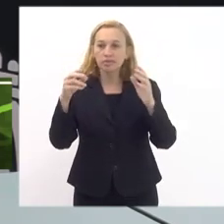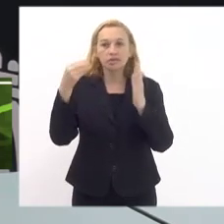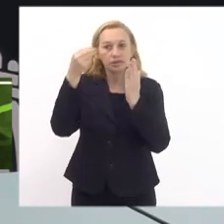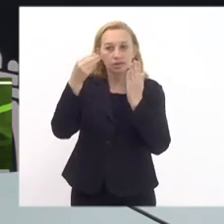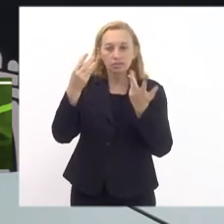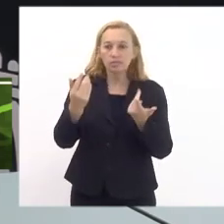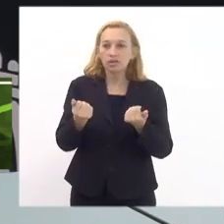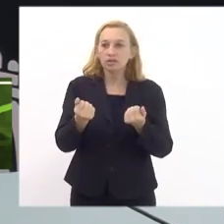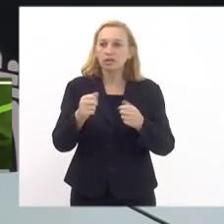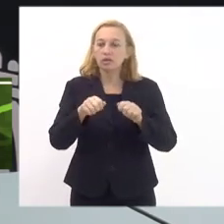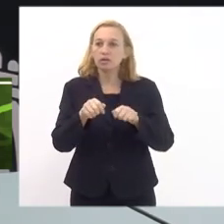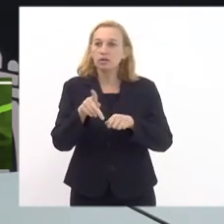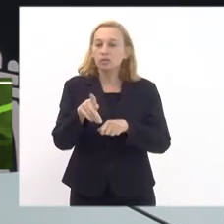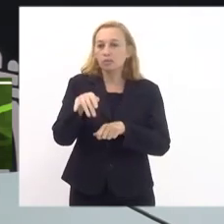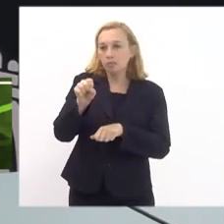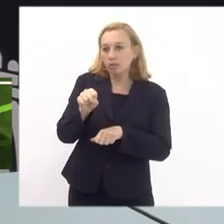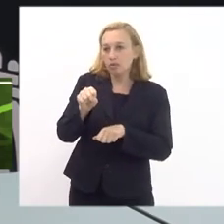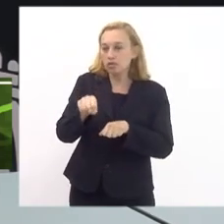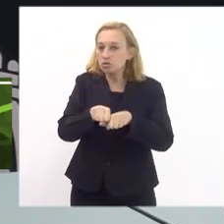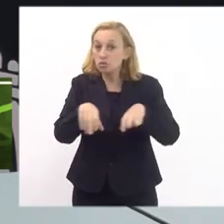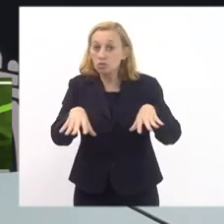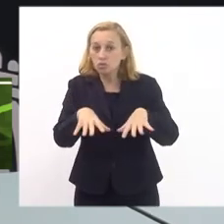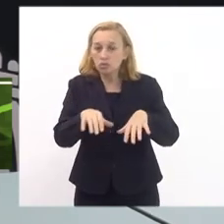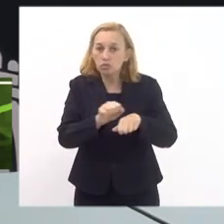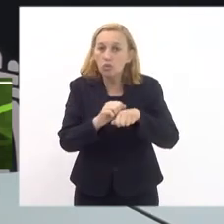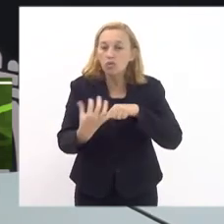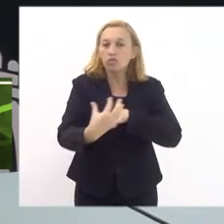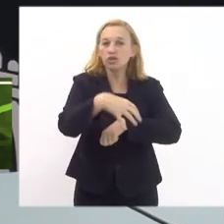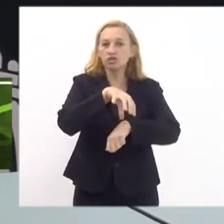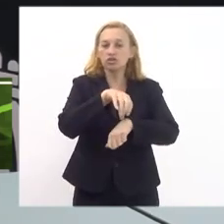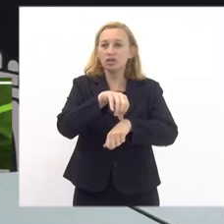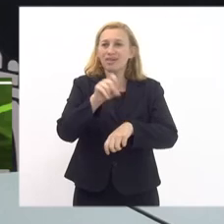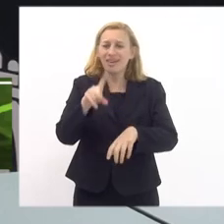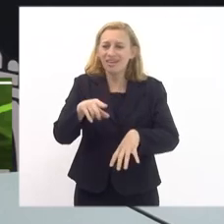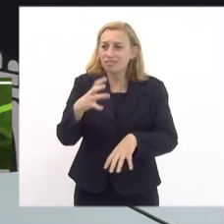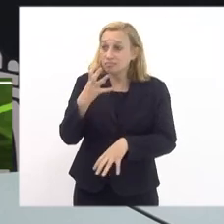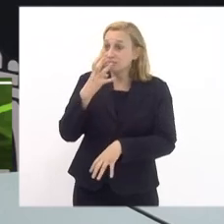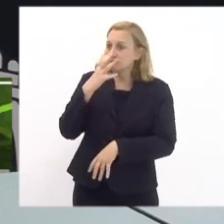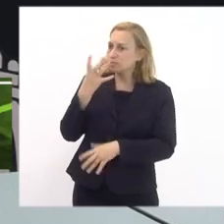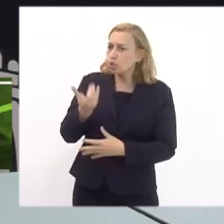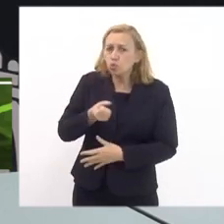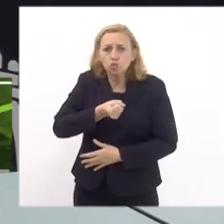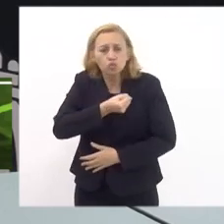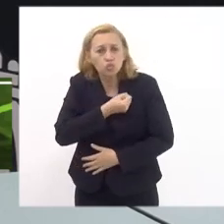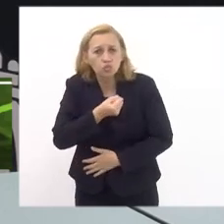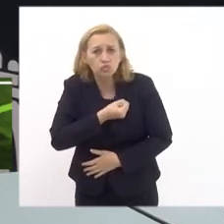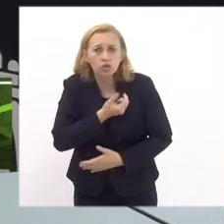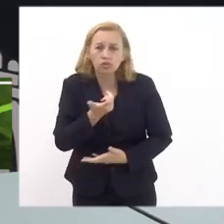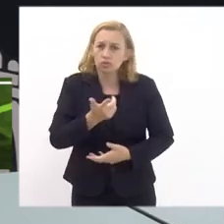pós-Covid. É impressionante o número